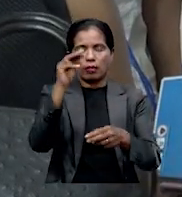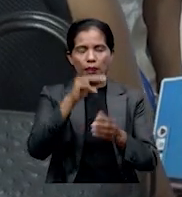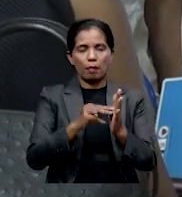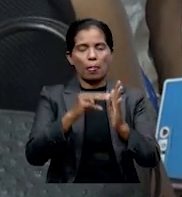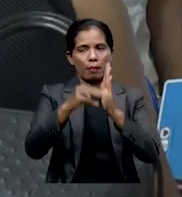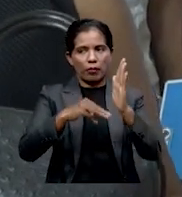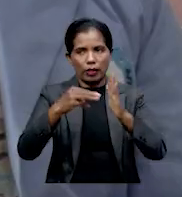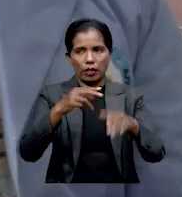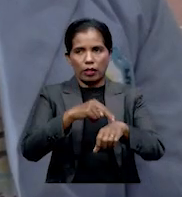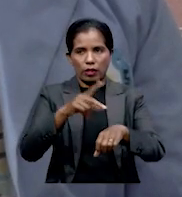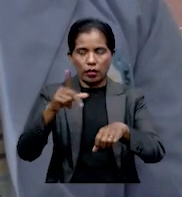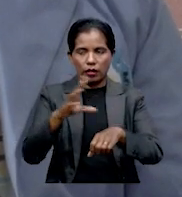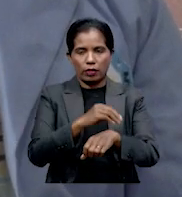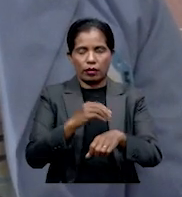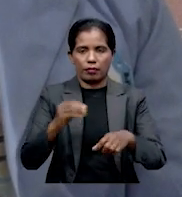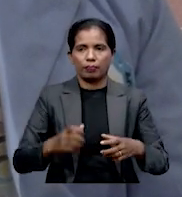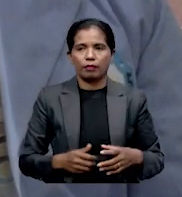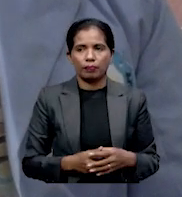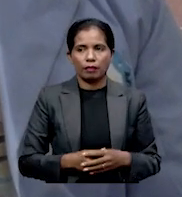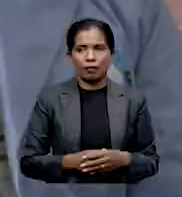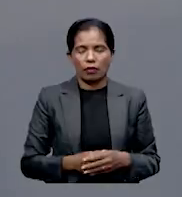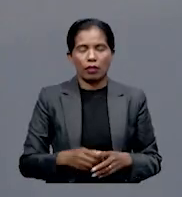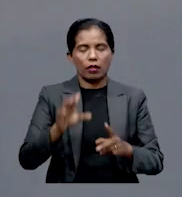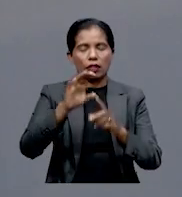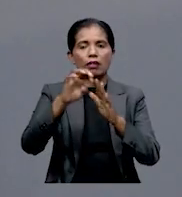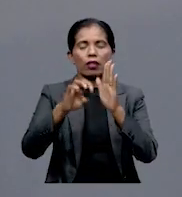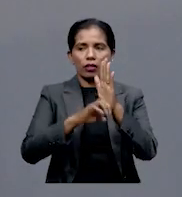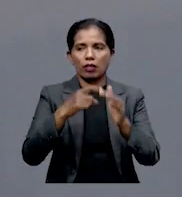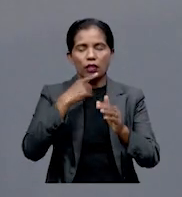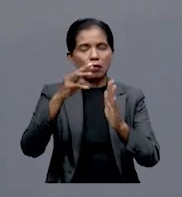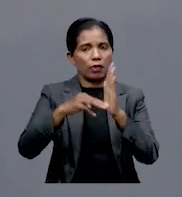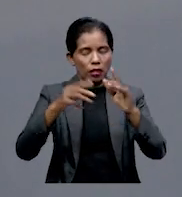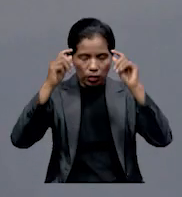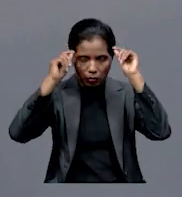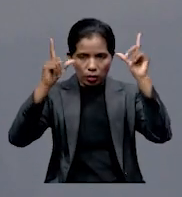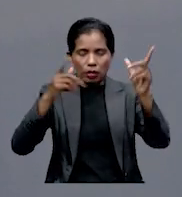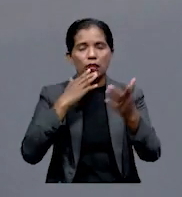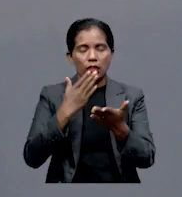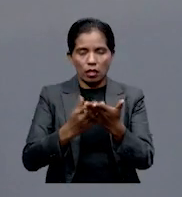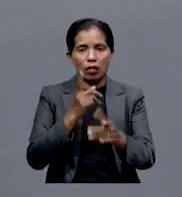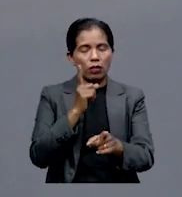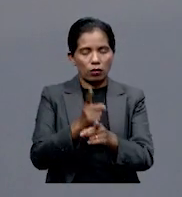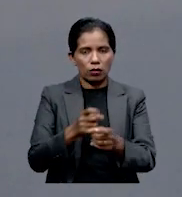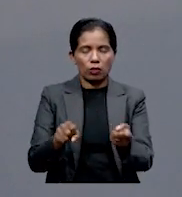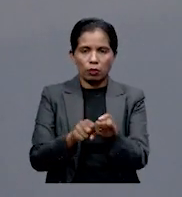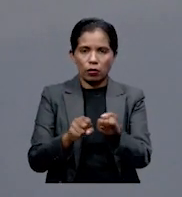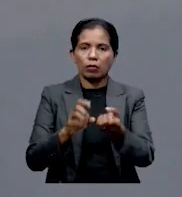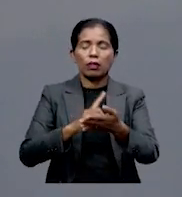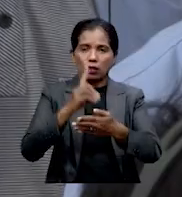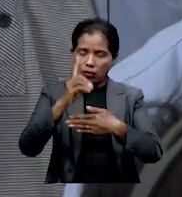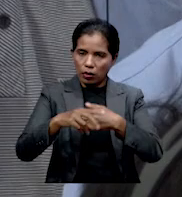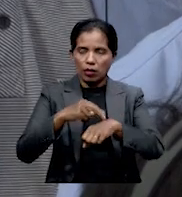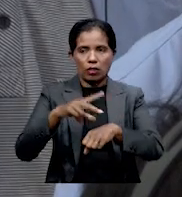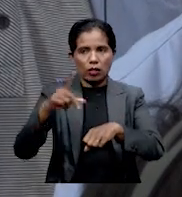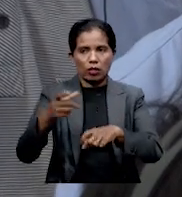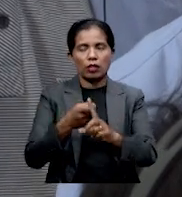regional, liu-liu e a sudeste asiático. Se festado hateten media Timor Leste efetivo tebes ho di contribui ba desenvolvimento nasional li